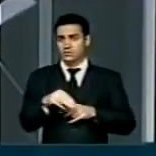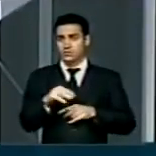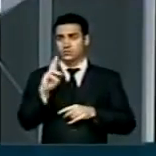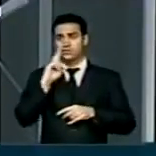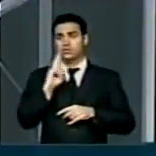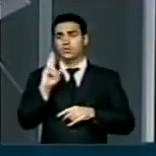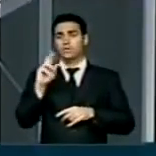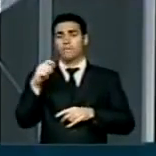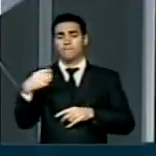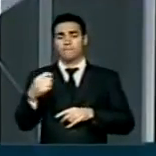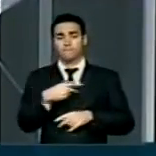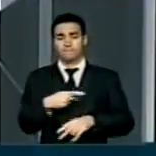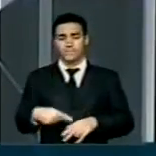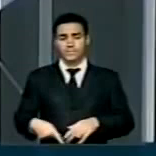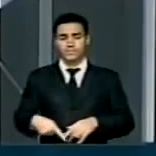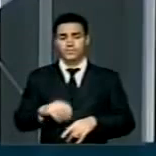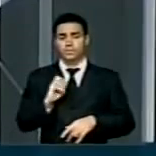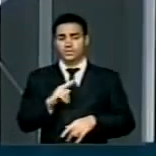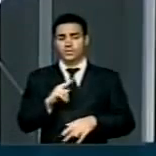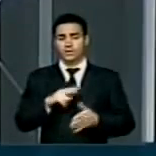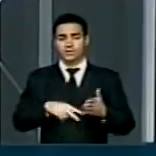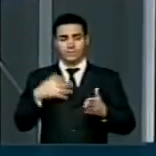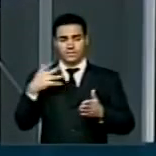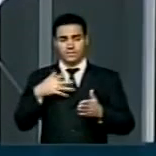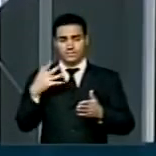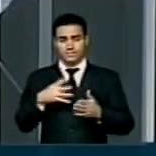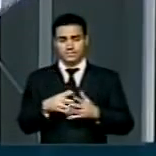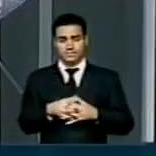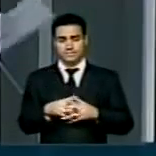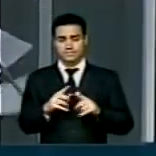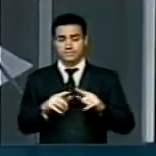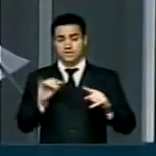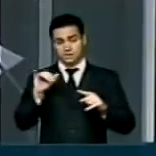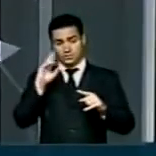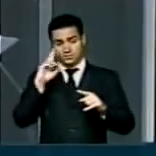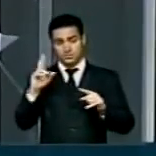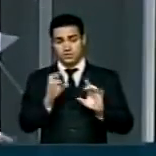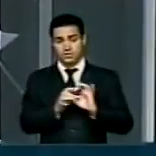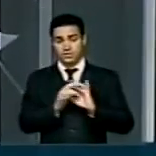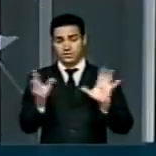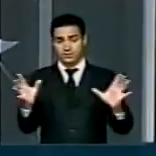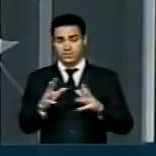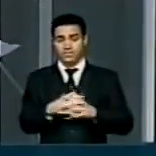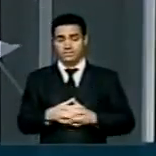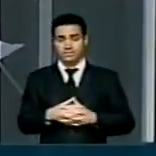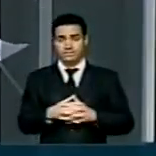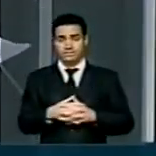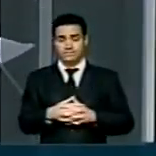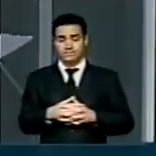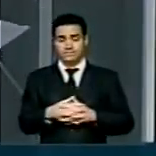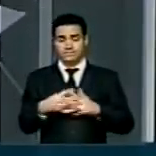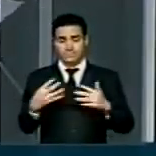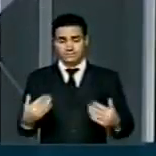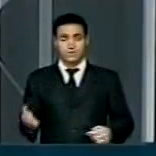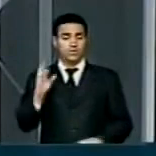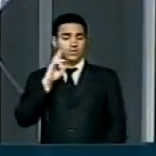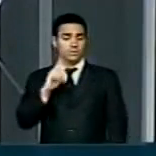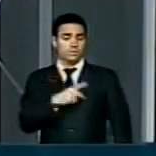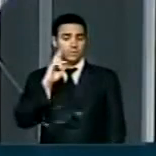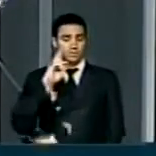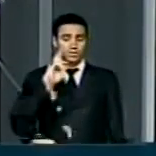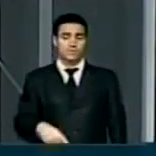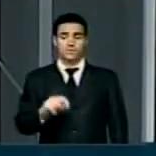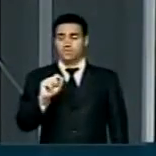de Vossa Excelência, eu farei com muito prazer, com a permissão de Vossa Excelência. Portanto, senhor presidente,